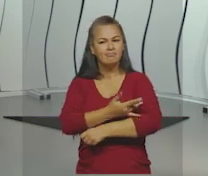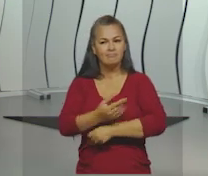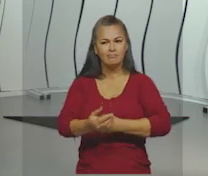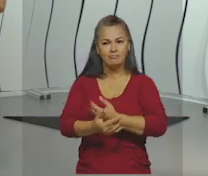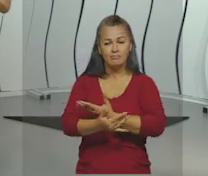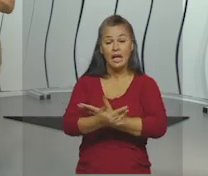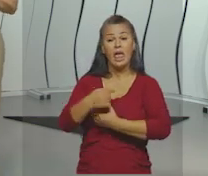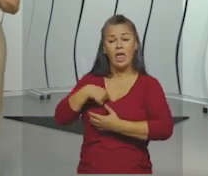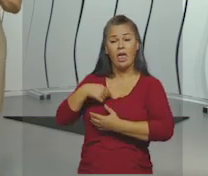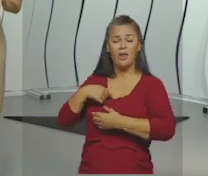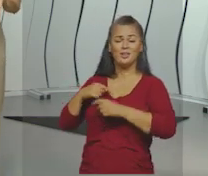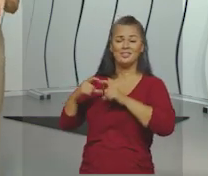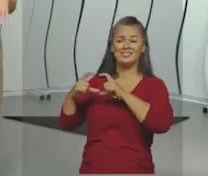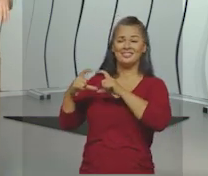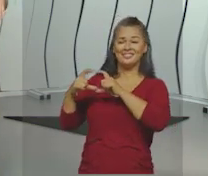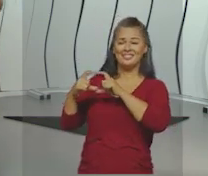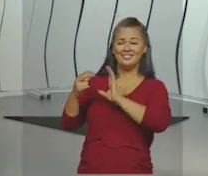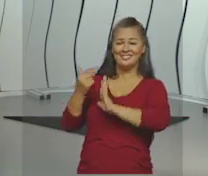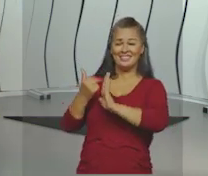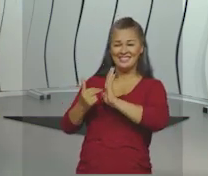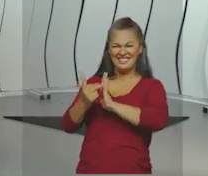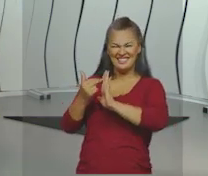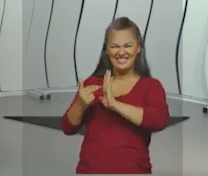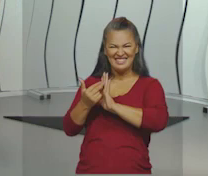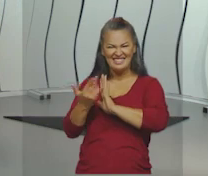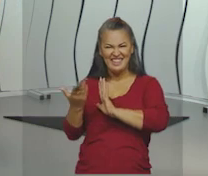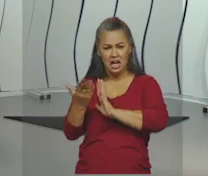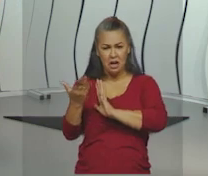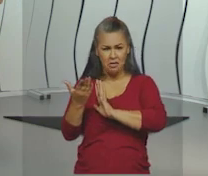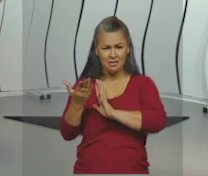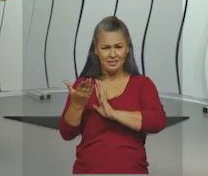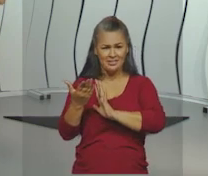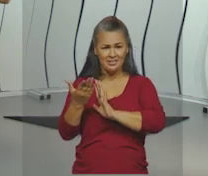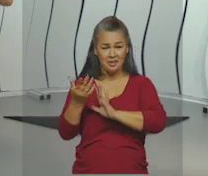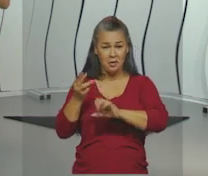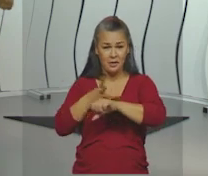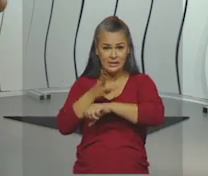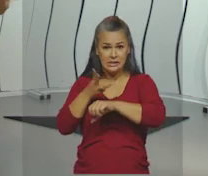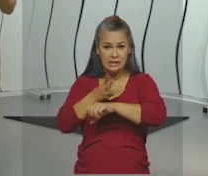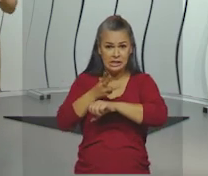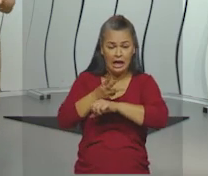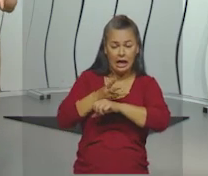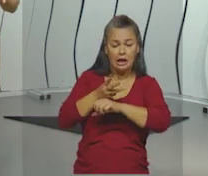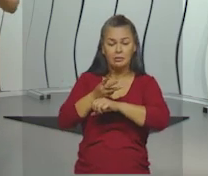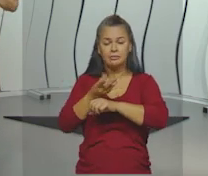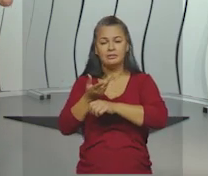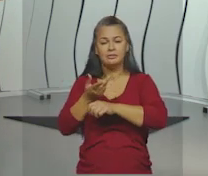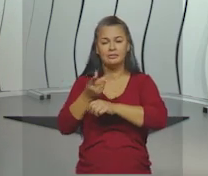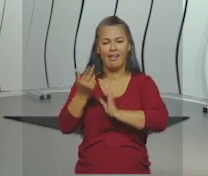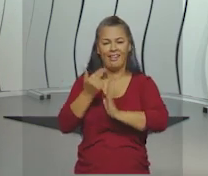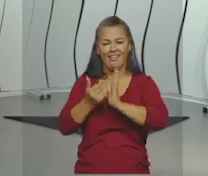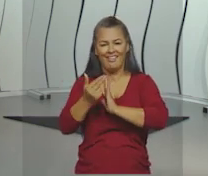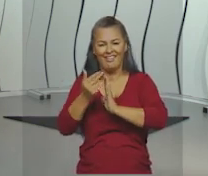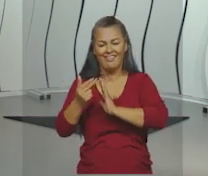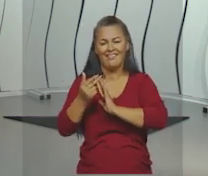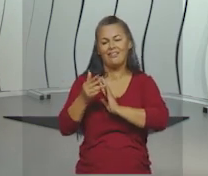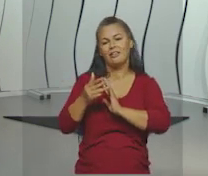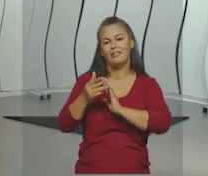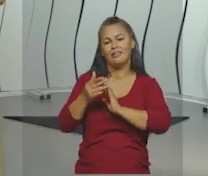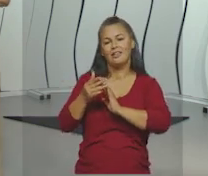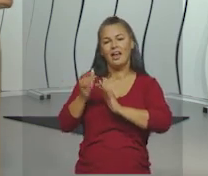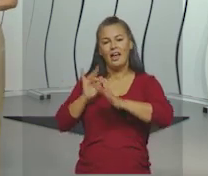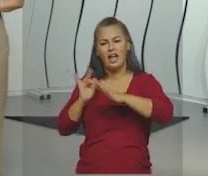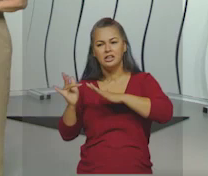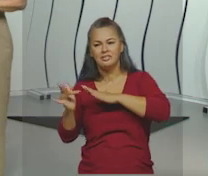aqui, porque a gente está na época agora, né, nessa fase aí de WhatsApp, né, de mídia,